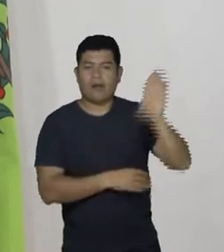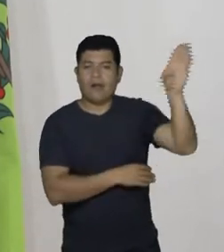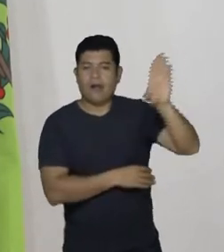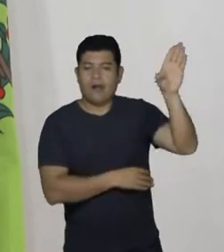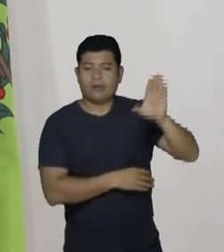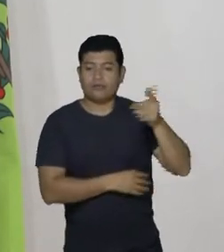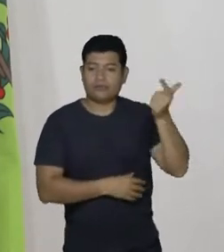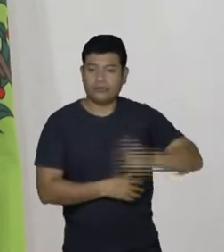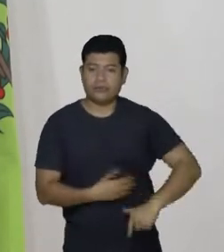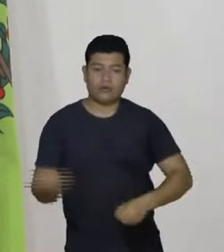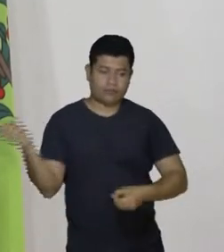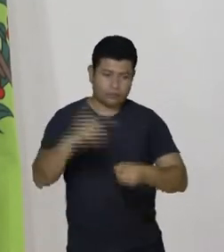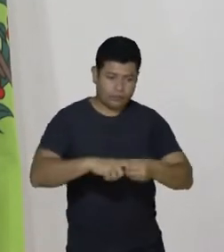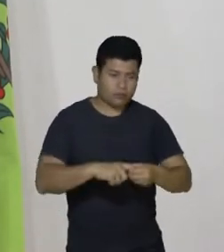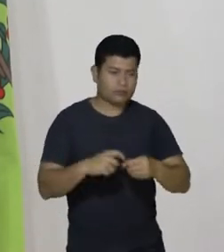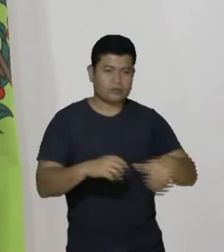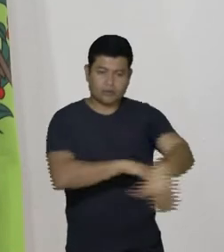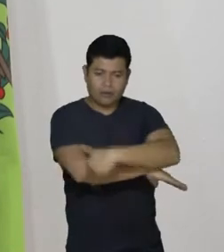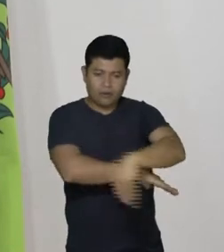novo.